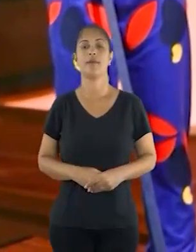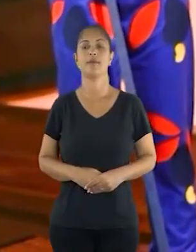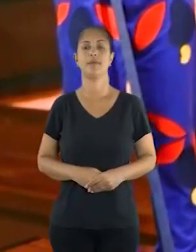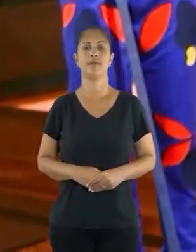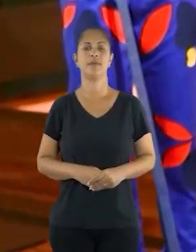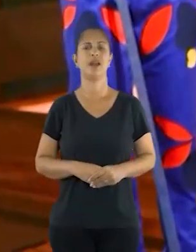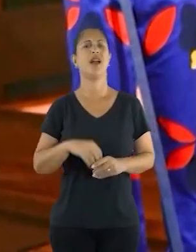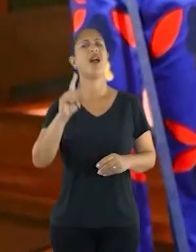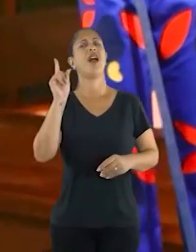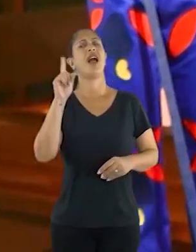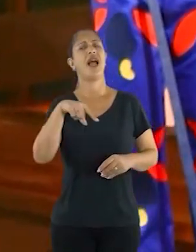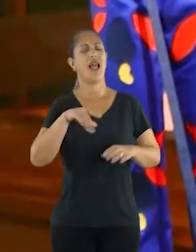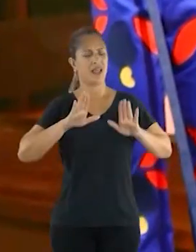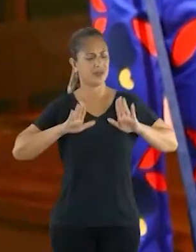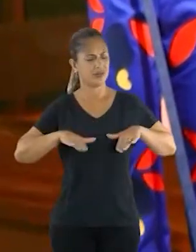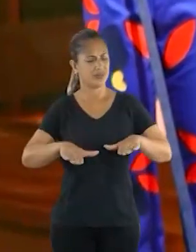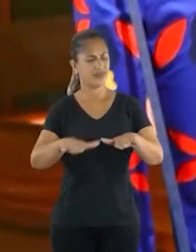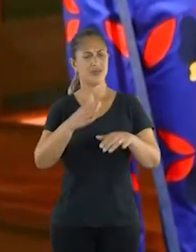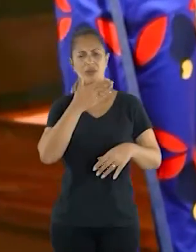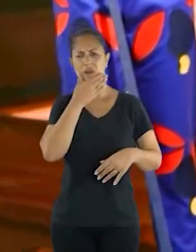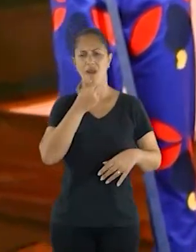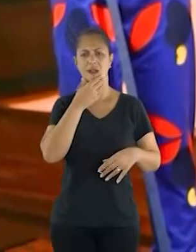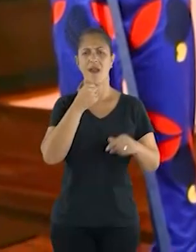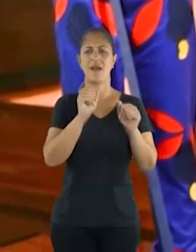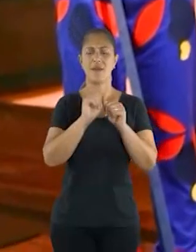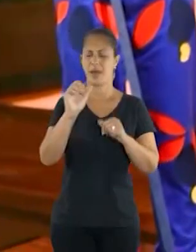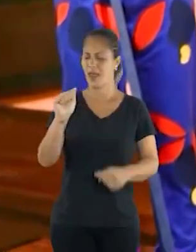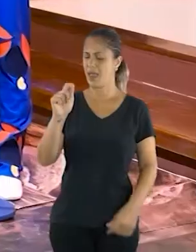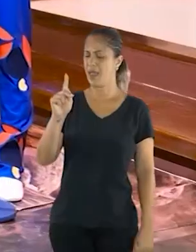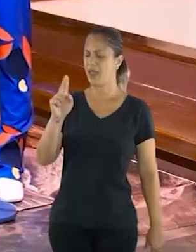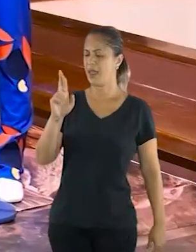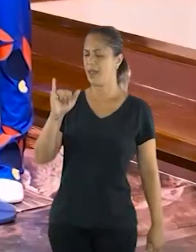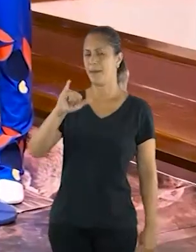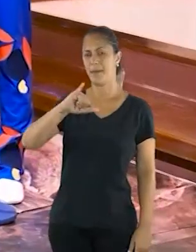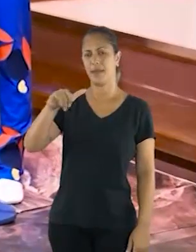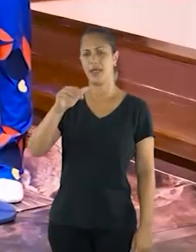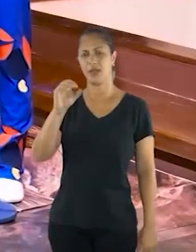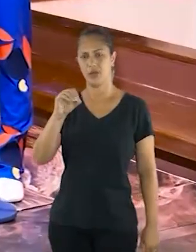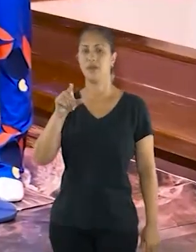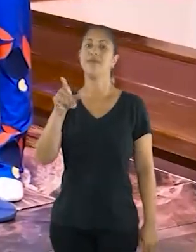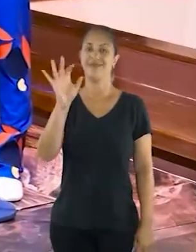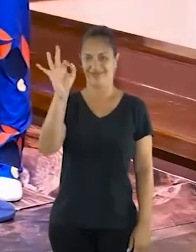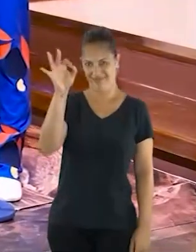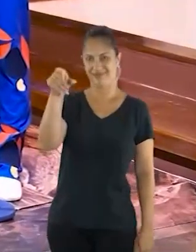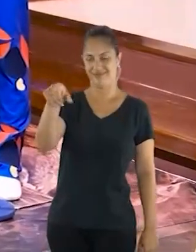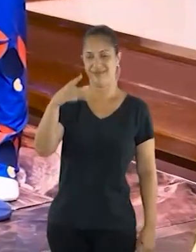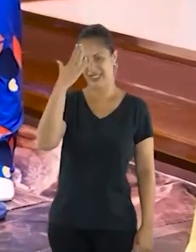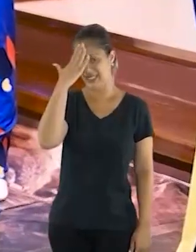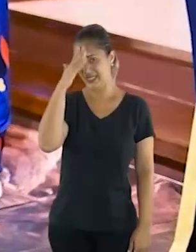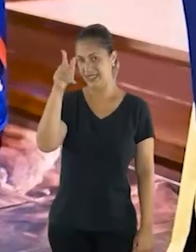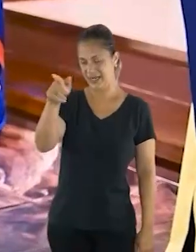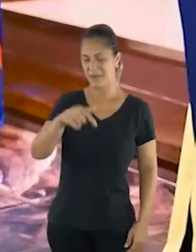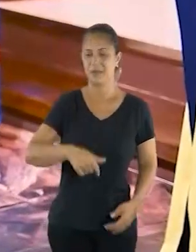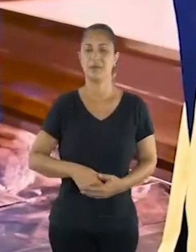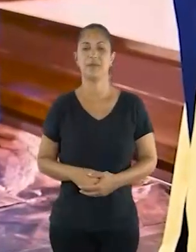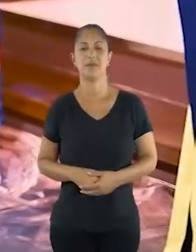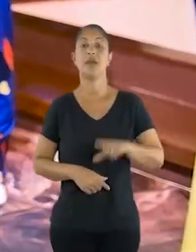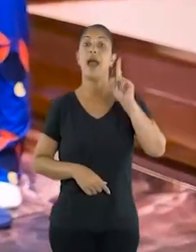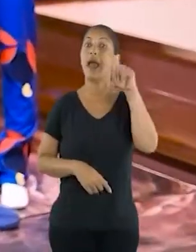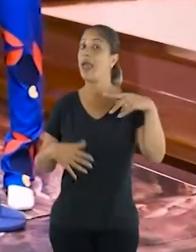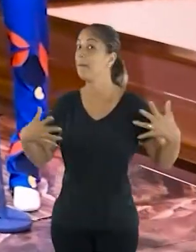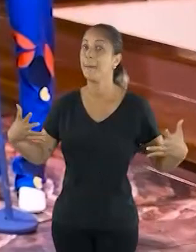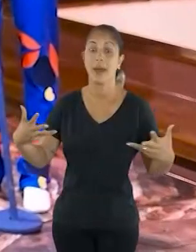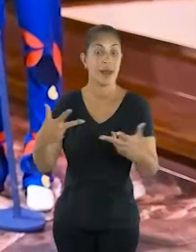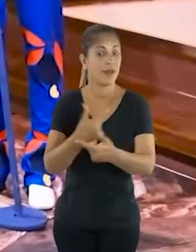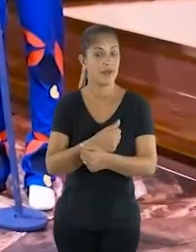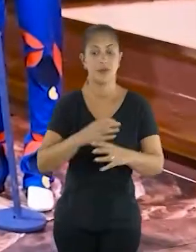especialmente por um artesão, Aprígio, eu acho que é o nome dele. Tem alguém? Isso, ela que sabe. Mas é